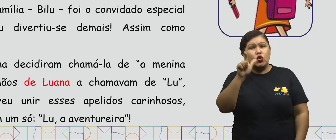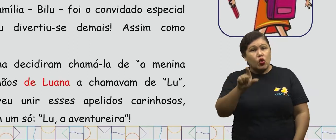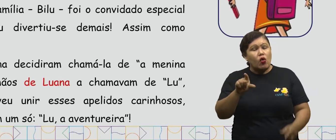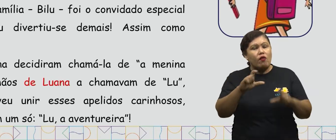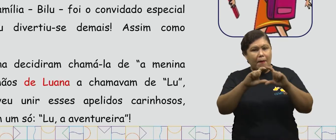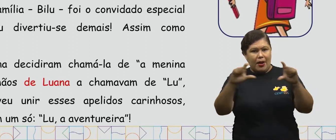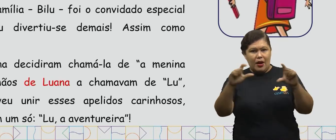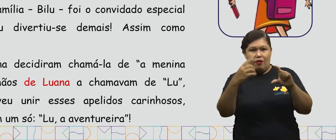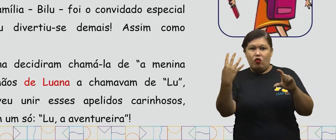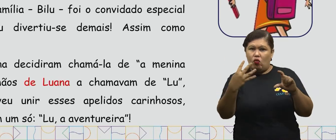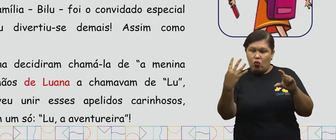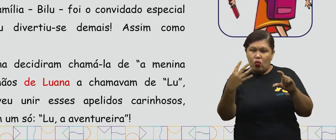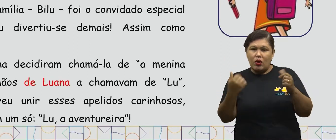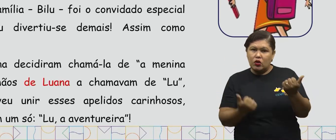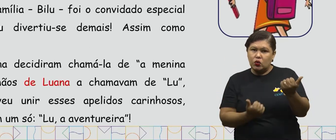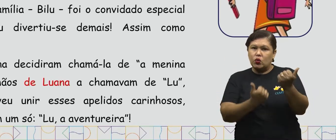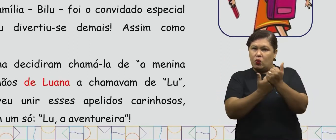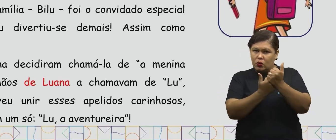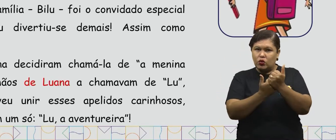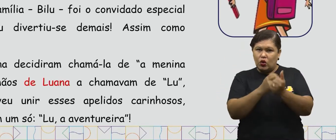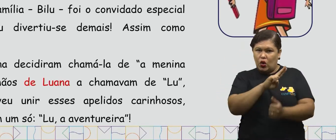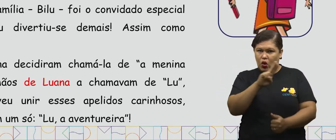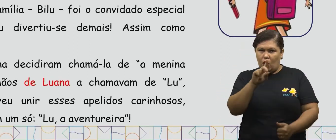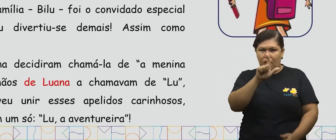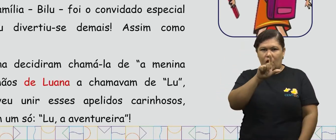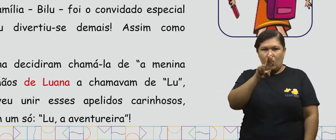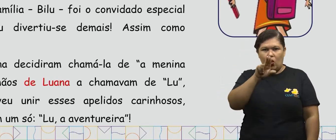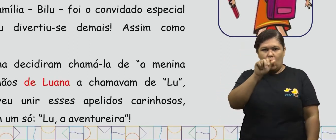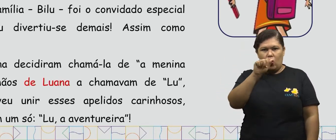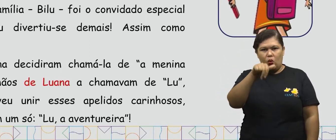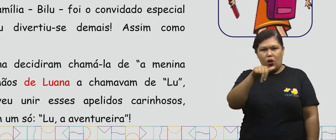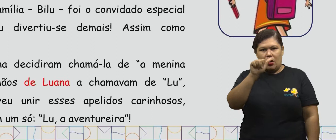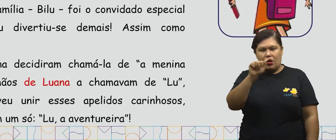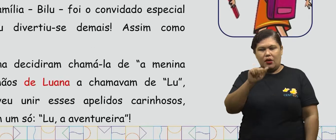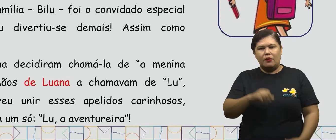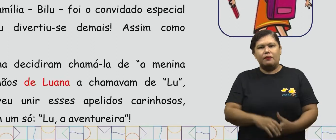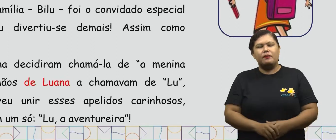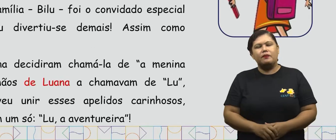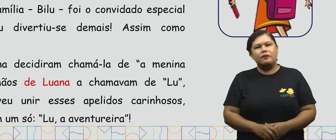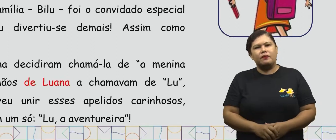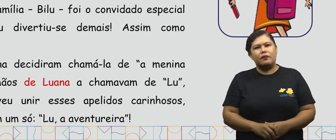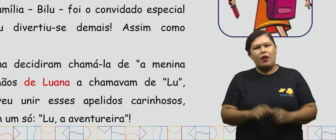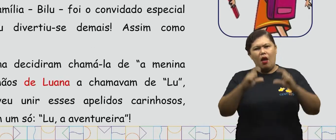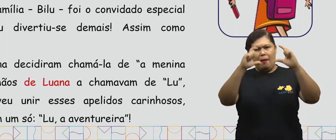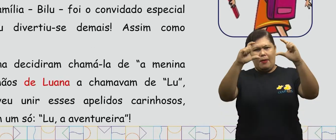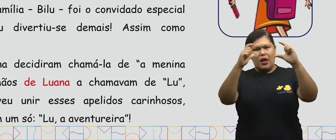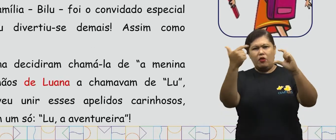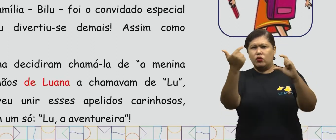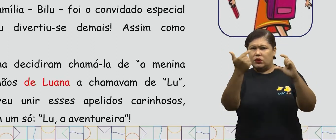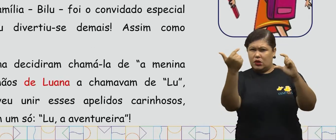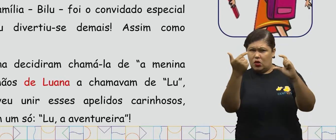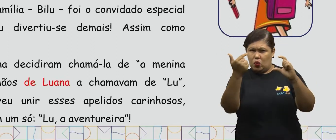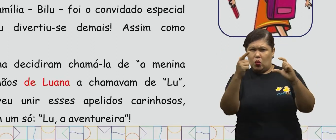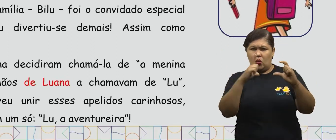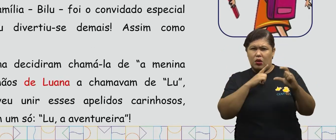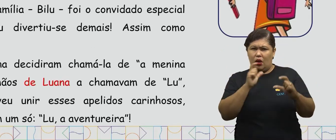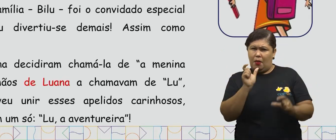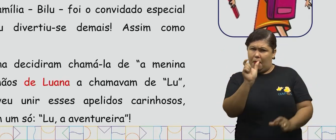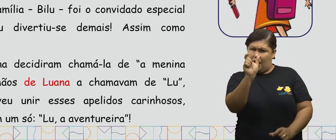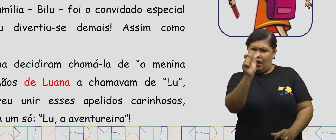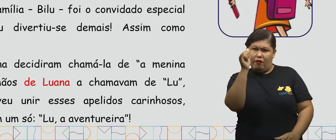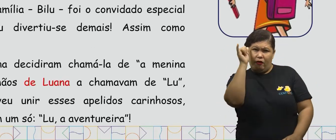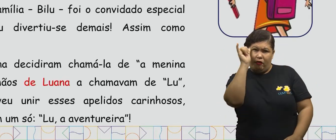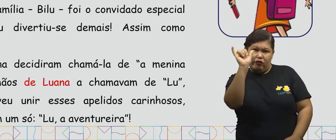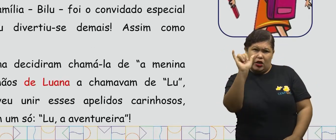parágrafo, com a mesma função, substituir a palavra Luana. No segundo parágrafo, temos uma palavra que